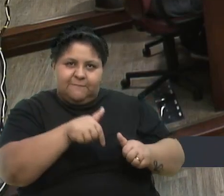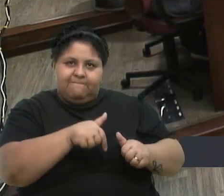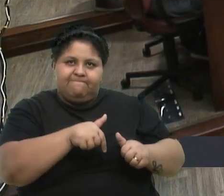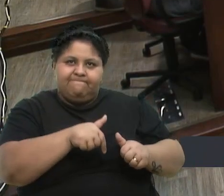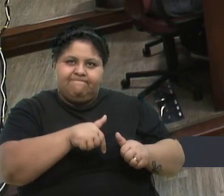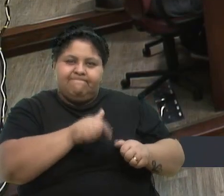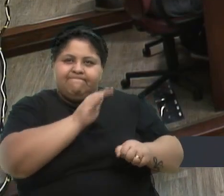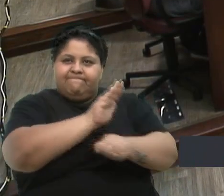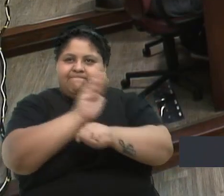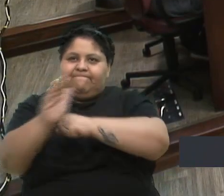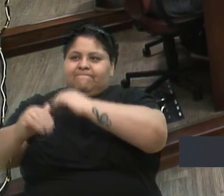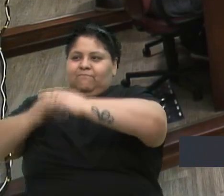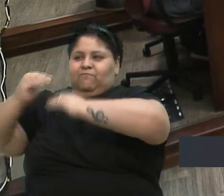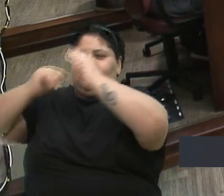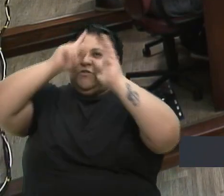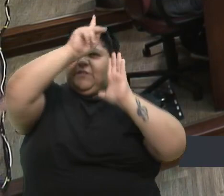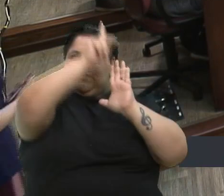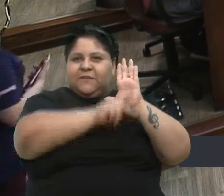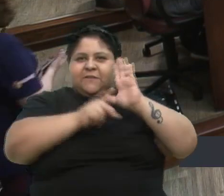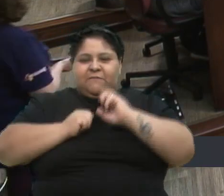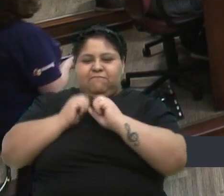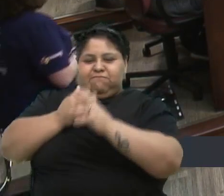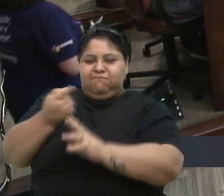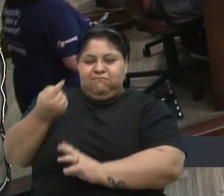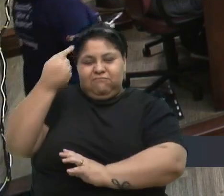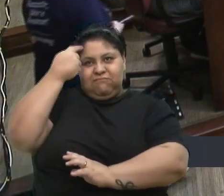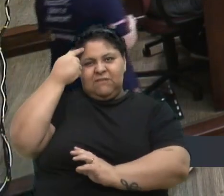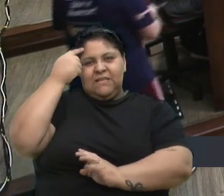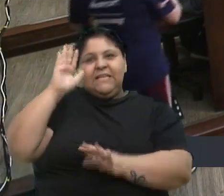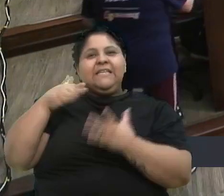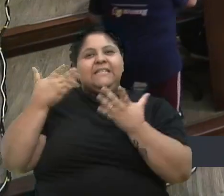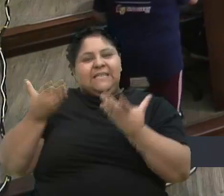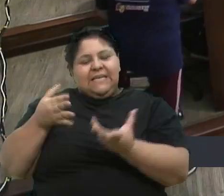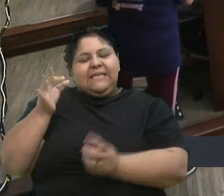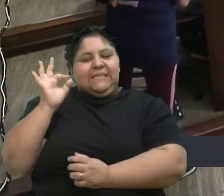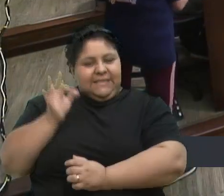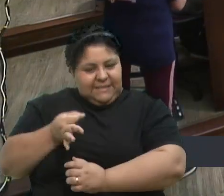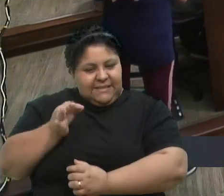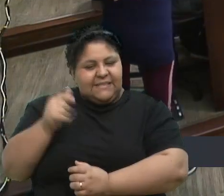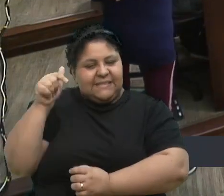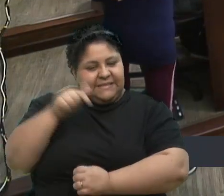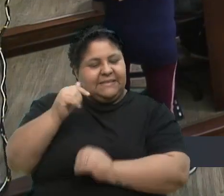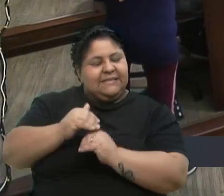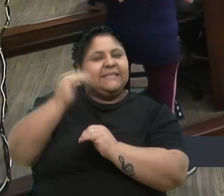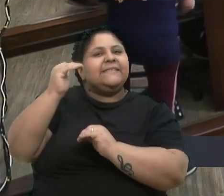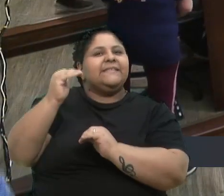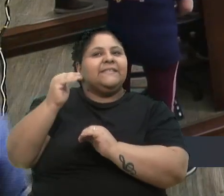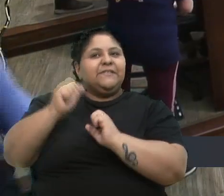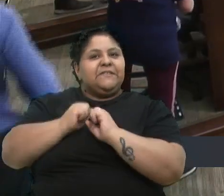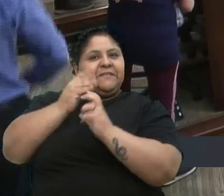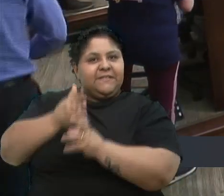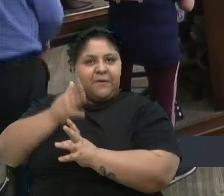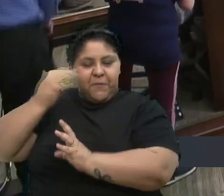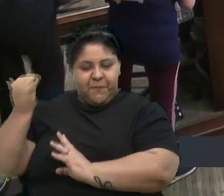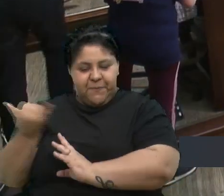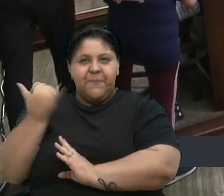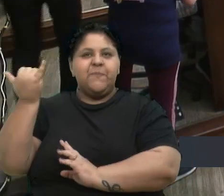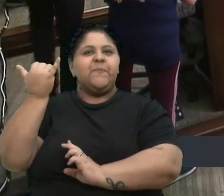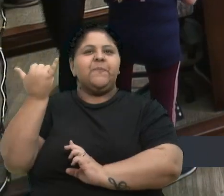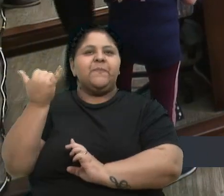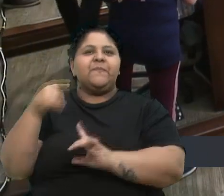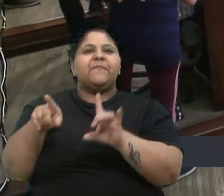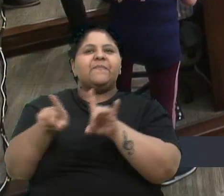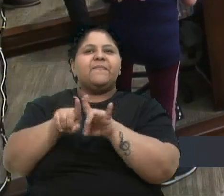ajudar a construir projetos, ações, ideias. Então, eu tenho certeza que esta é, mais uma vez, uma ação importante que vem